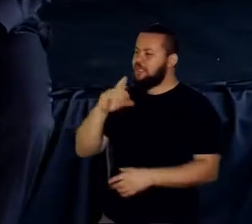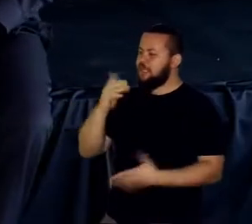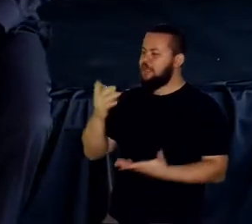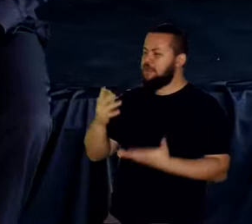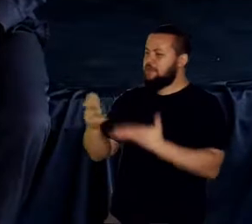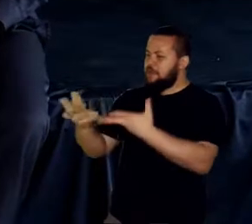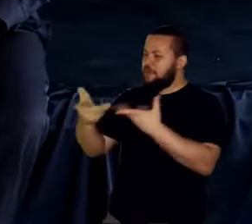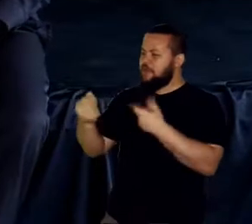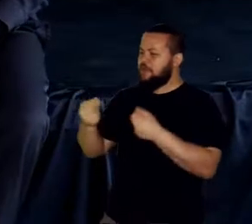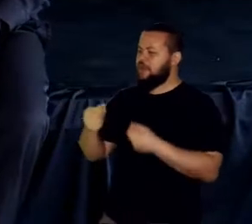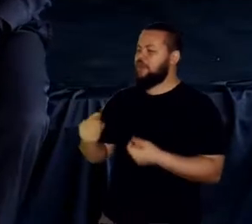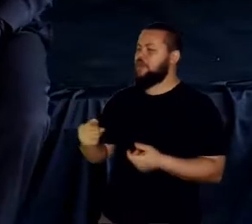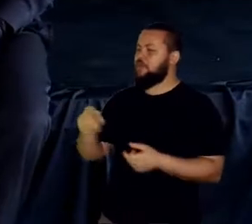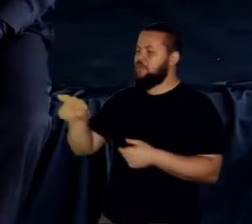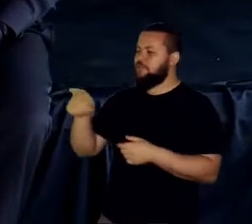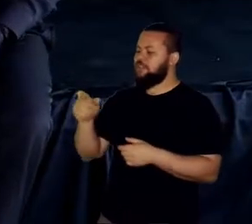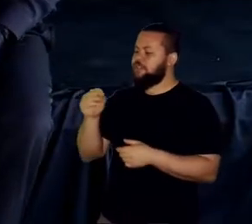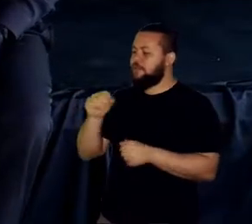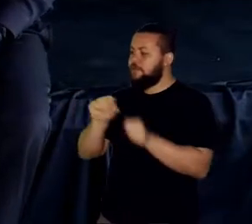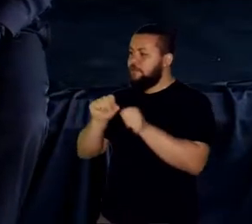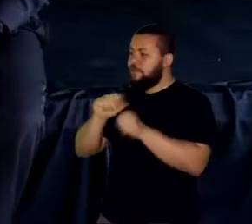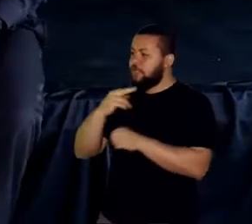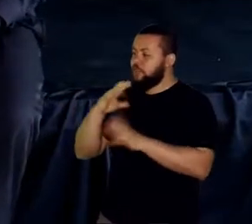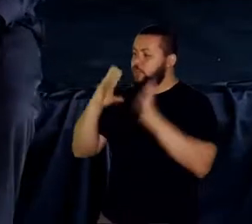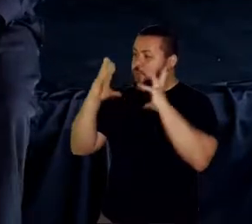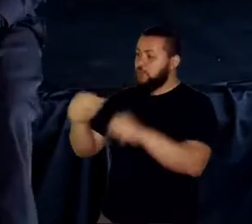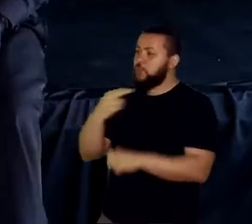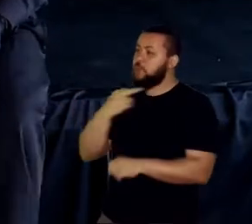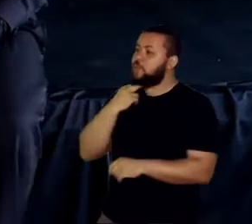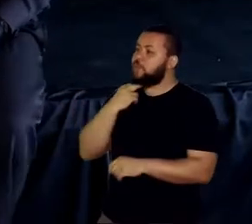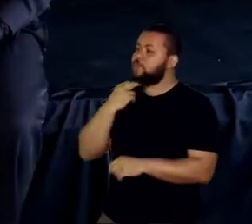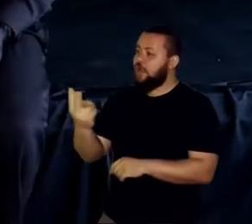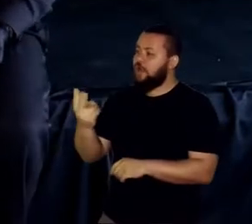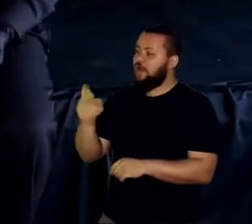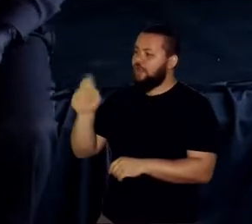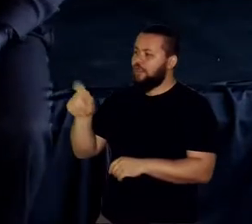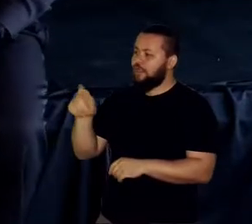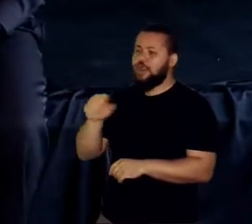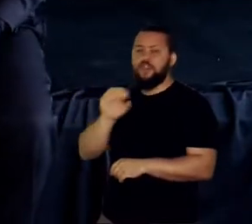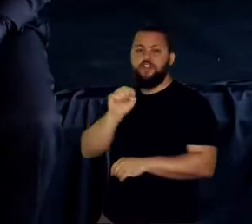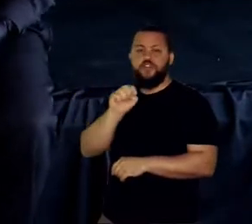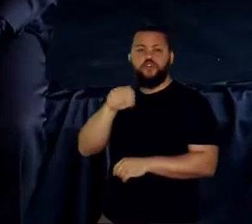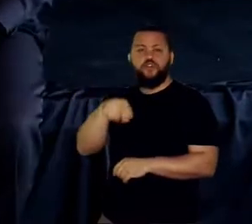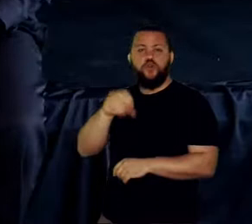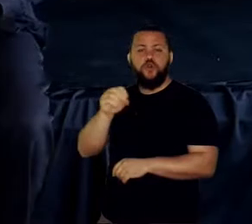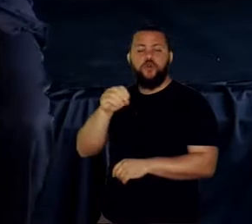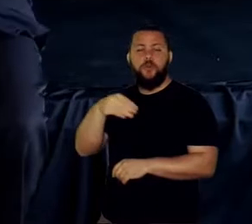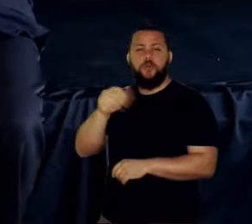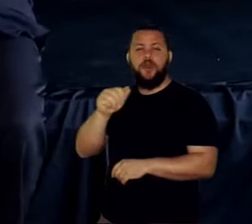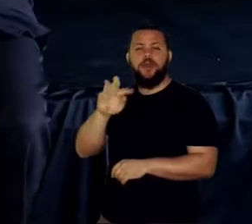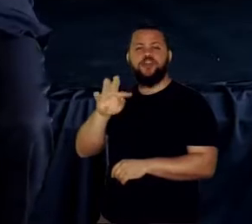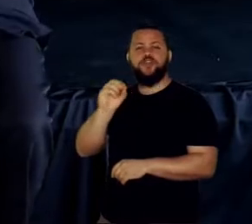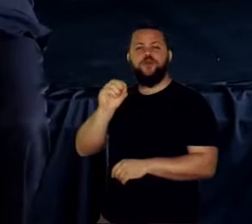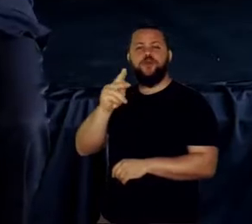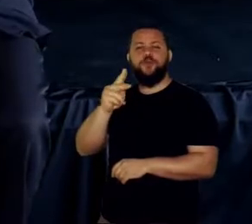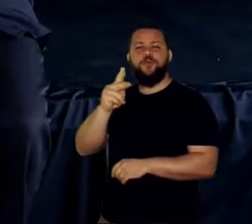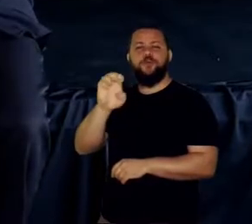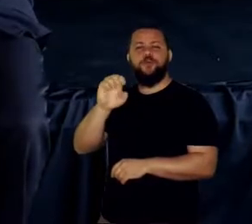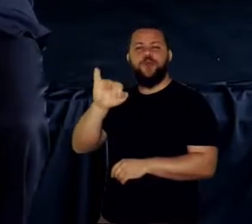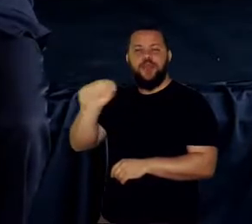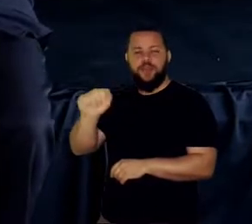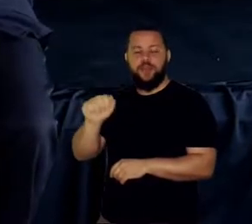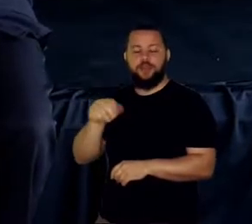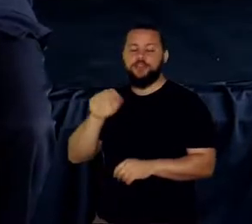faz tudo com a boca. Tudo todas com a as boca. Onomatopeias, né? E a linguagem do personagem aqui eu